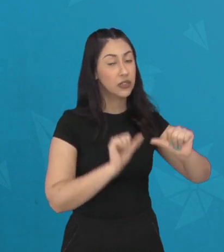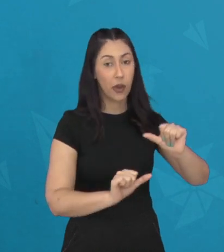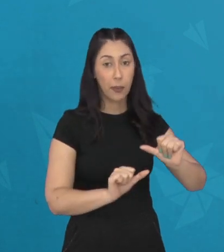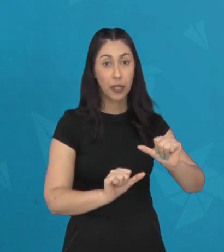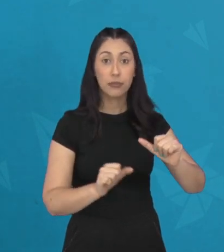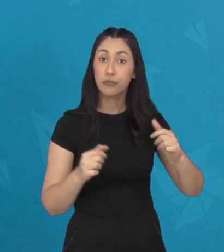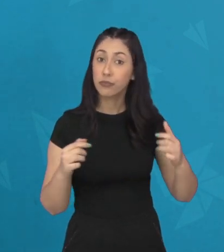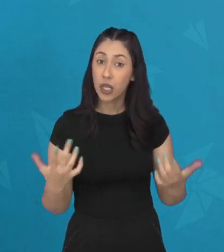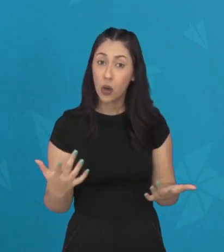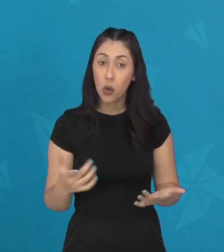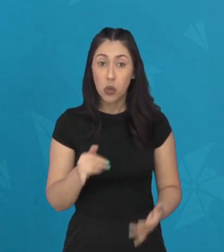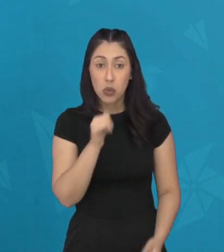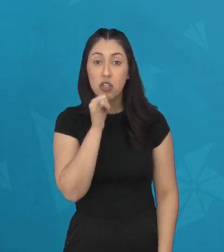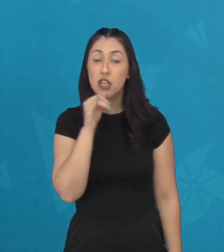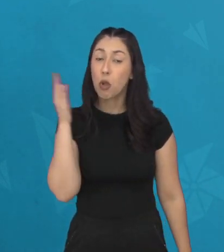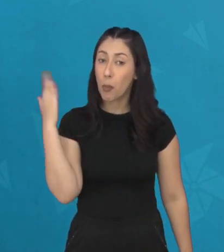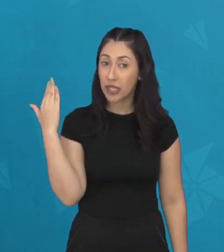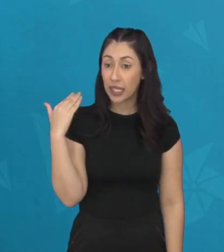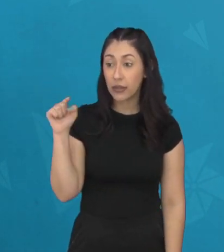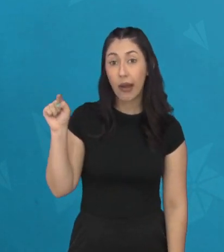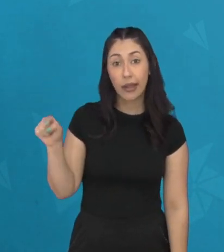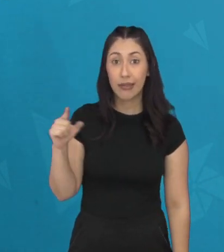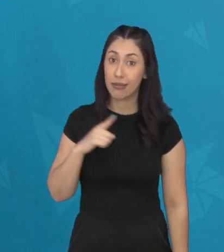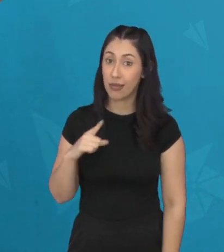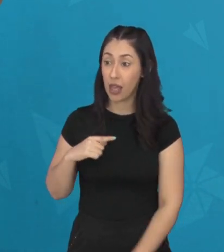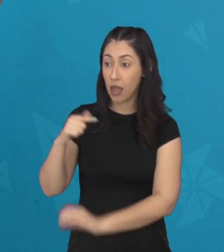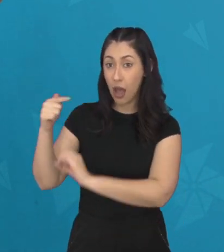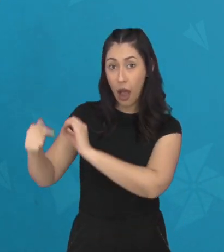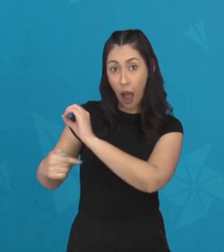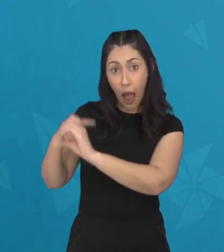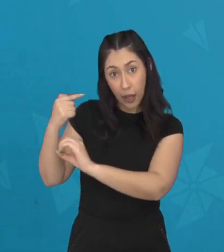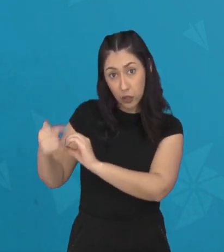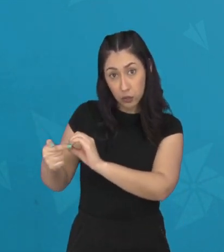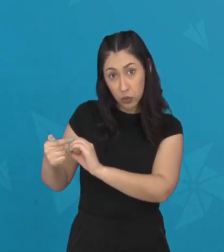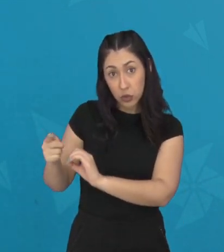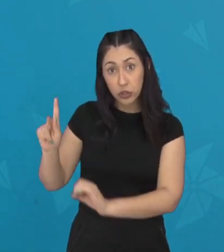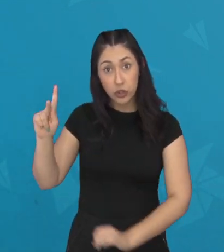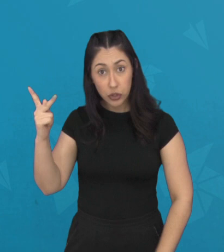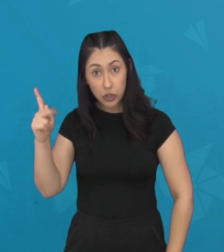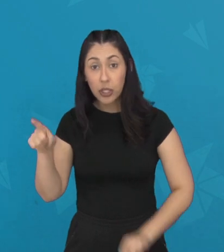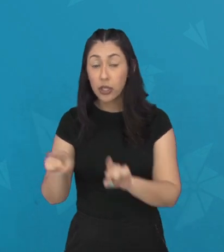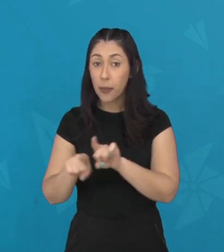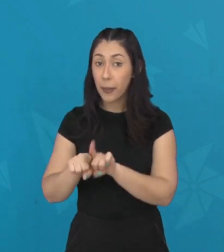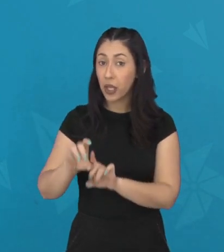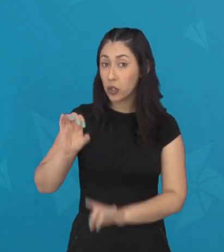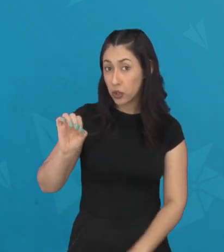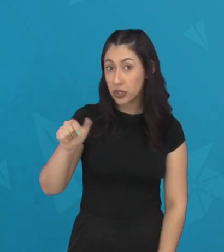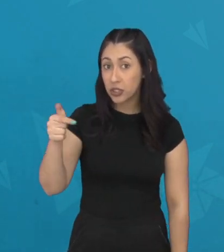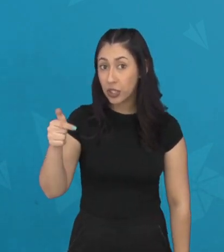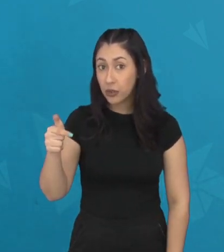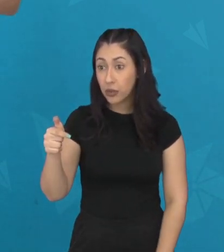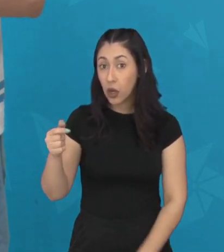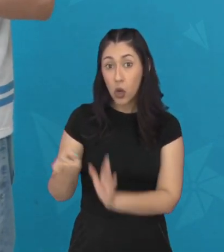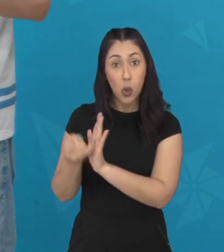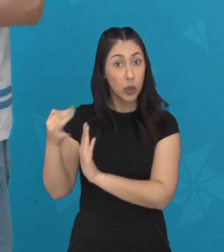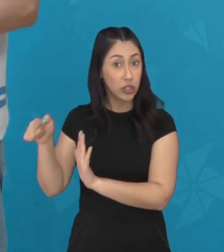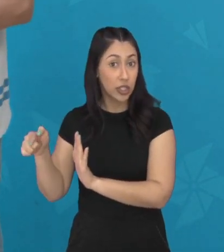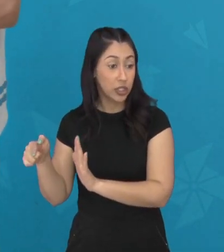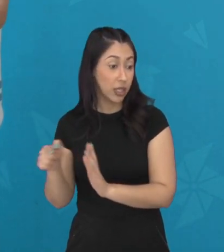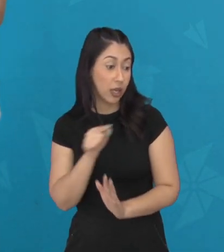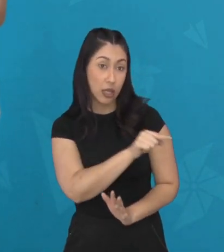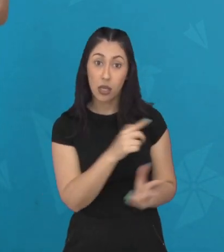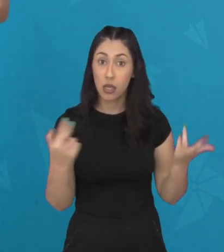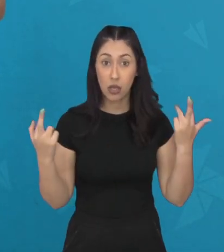e oxigênio nos reagentes, a gente vai ter que ter ele na molécula de água ali proporcionalmente, tudo bem? Aqui tem uma fotinha dele,